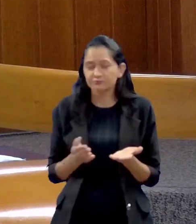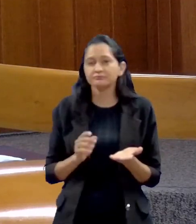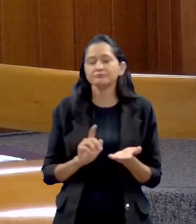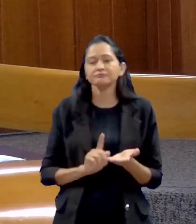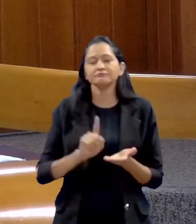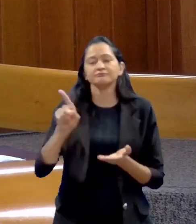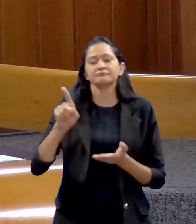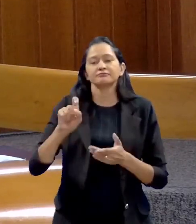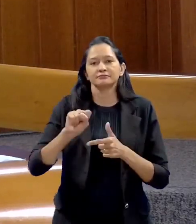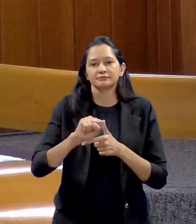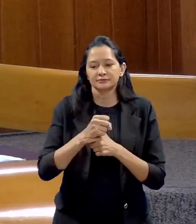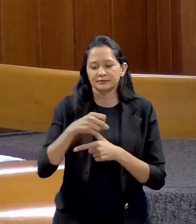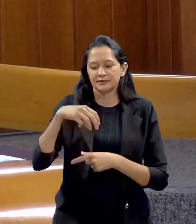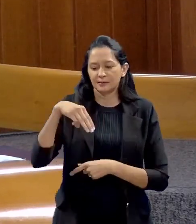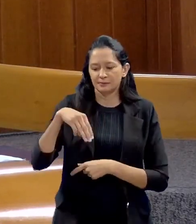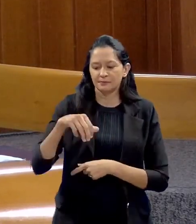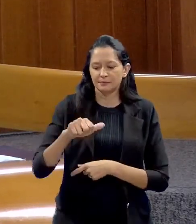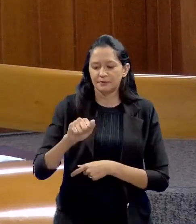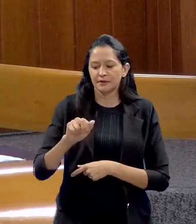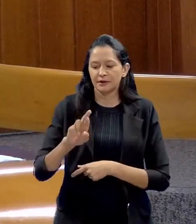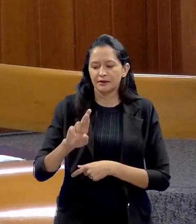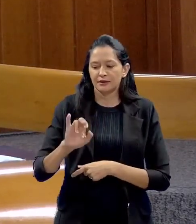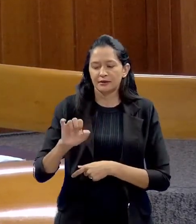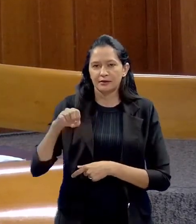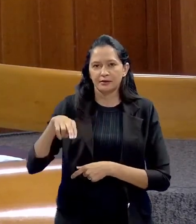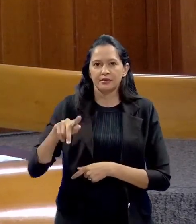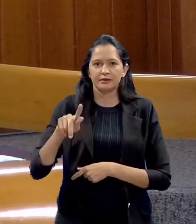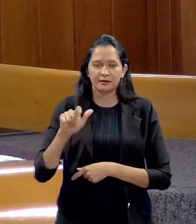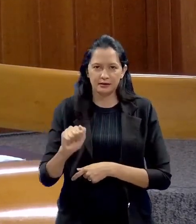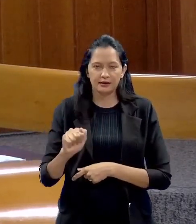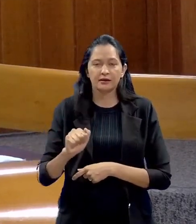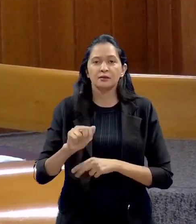Maringá, uma conquista do vereador Cabo Sena.